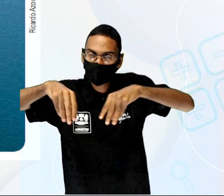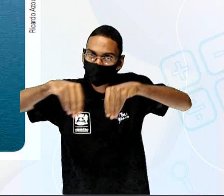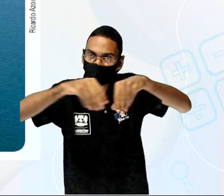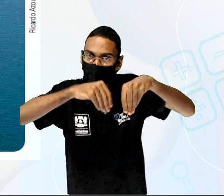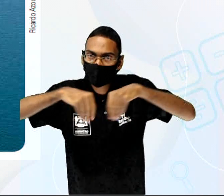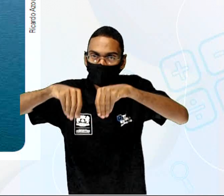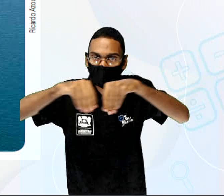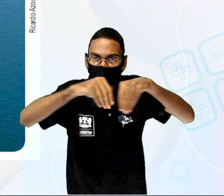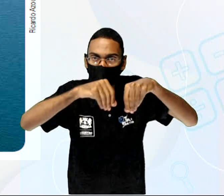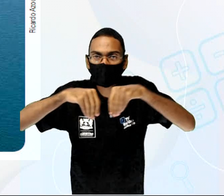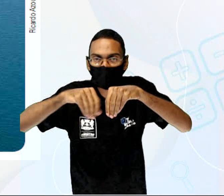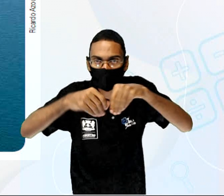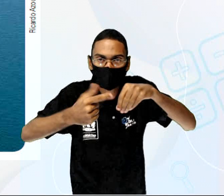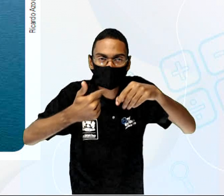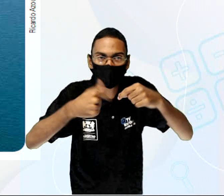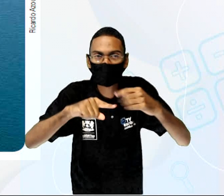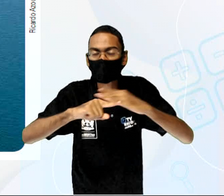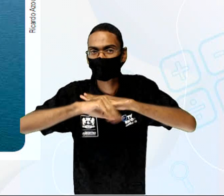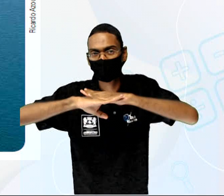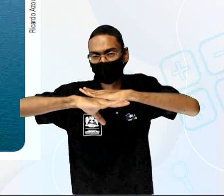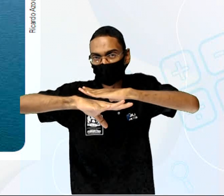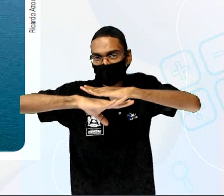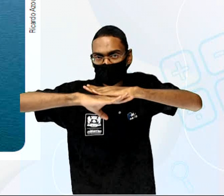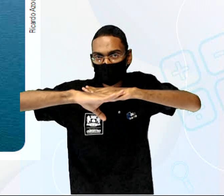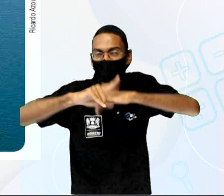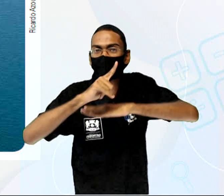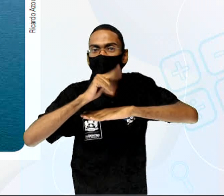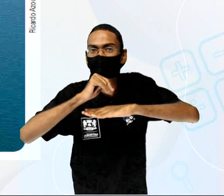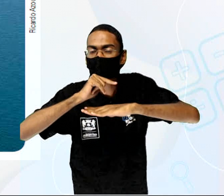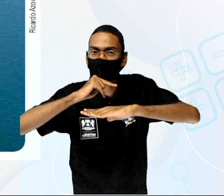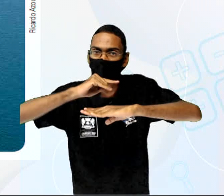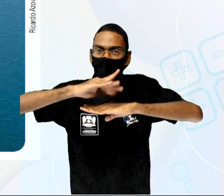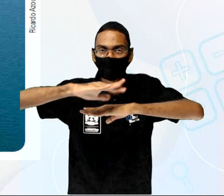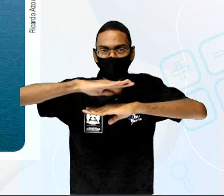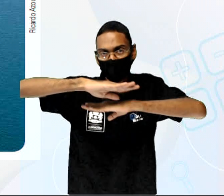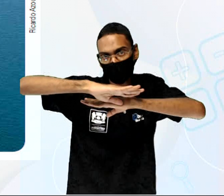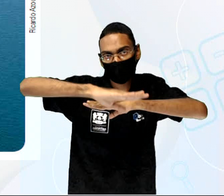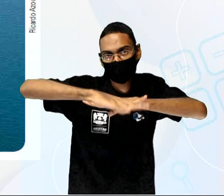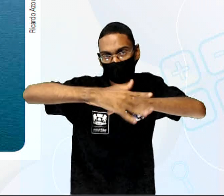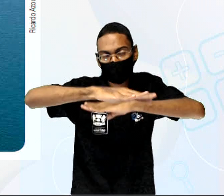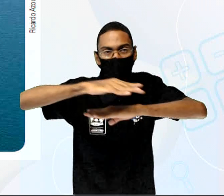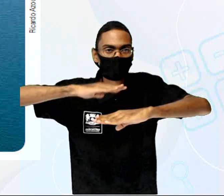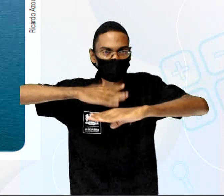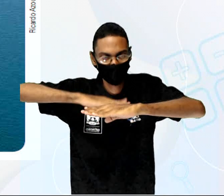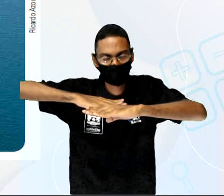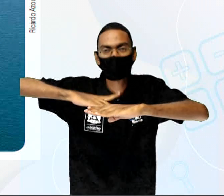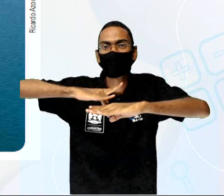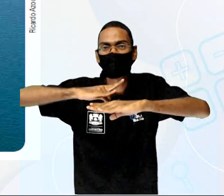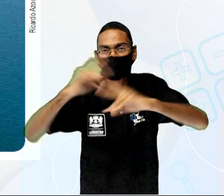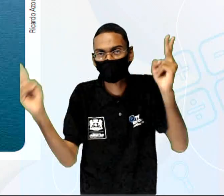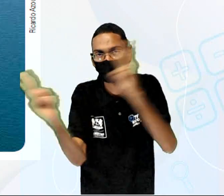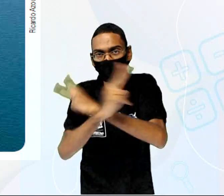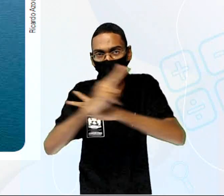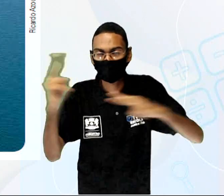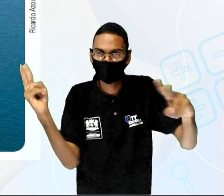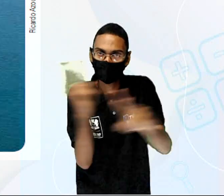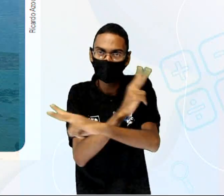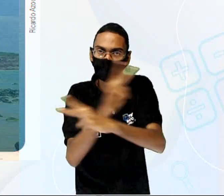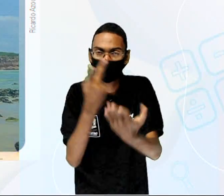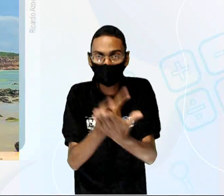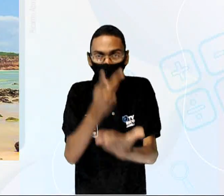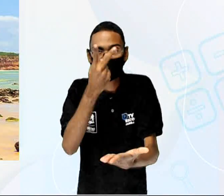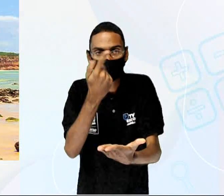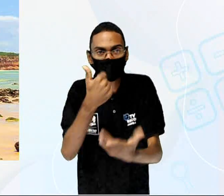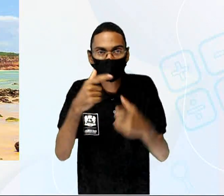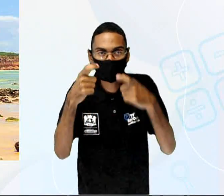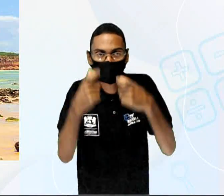costa, né? Originado pela ação do vento e a ação do mar, né? A erosão marinha e a erosão eólica.